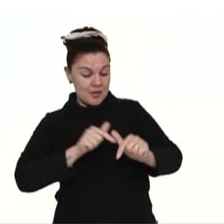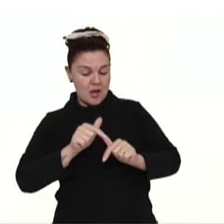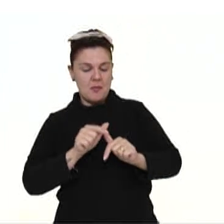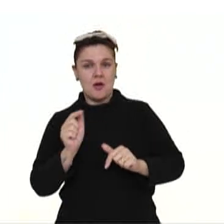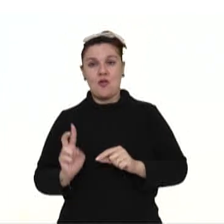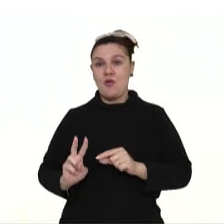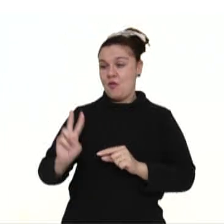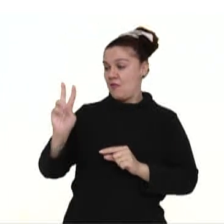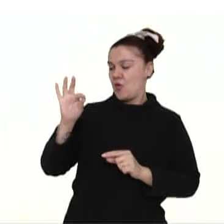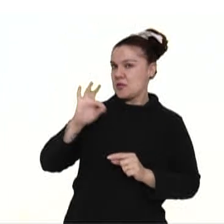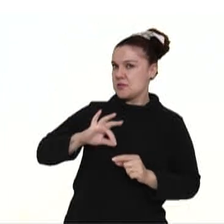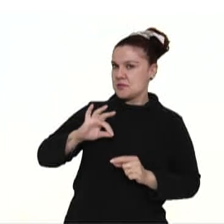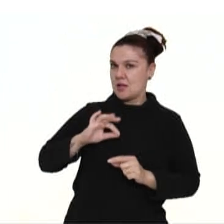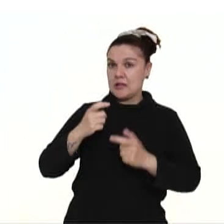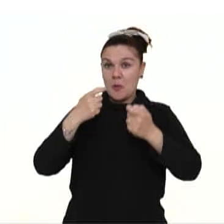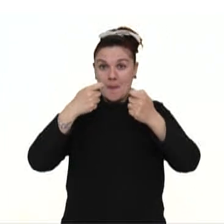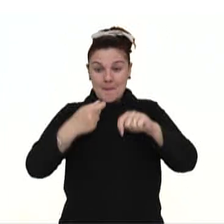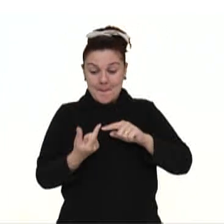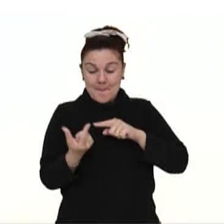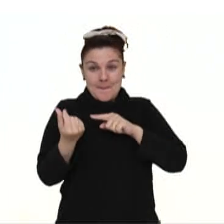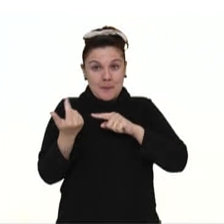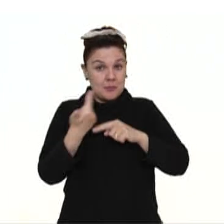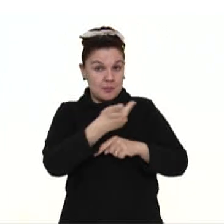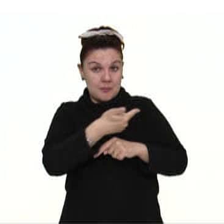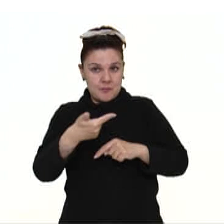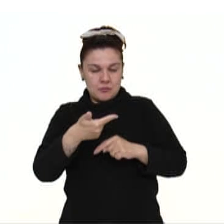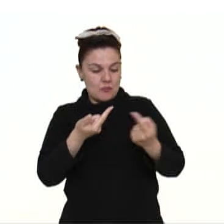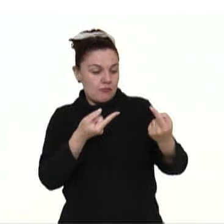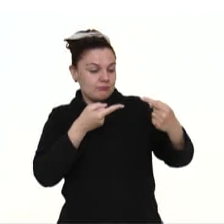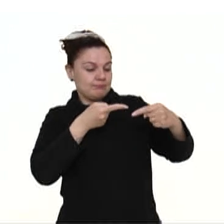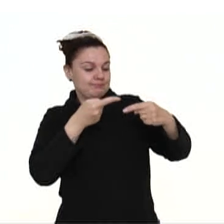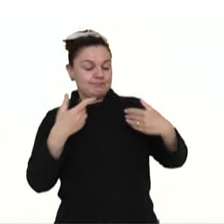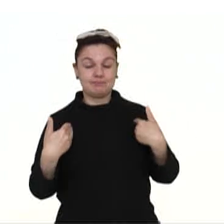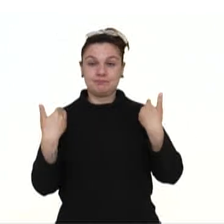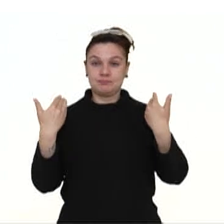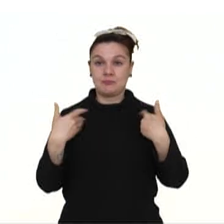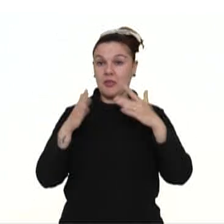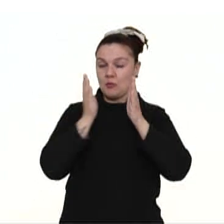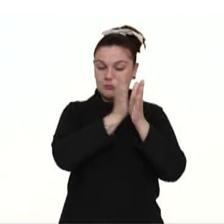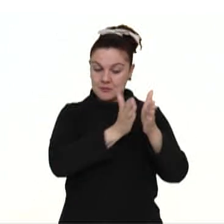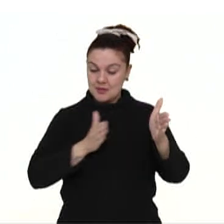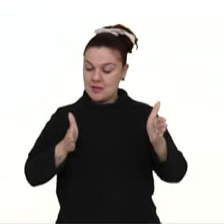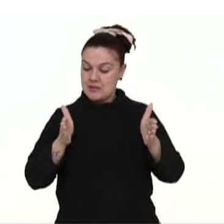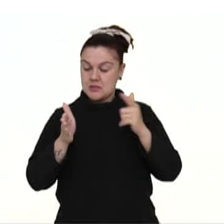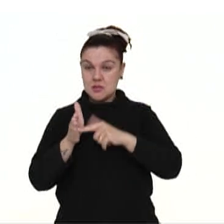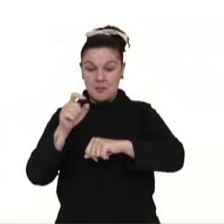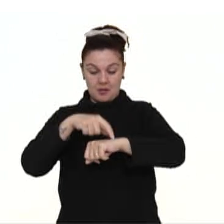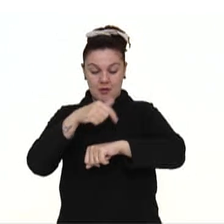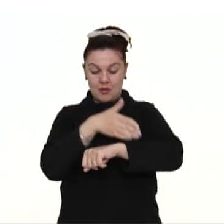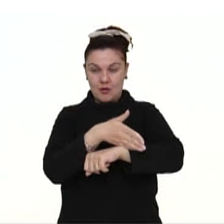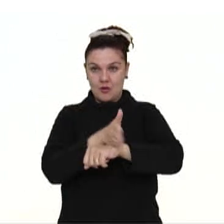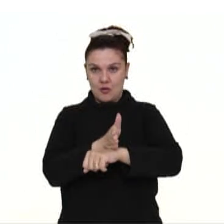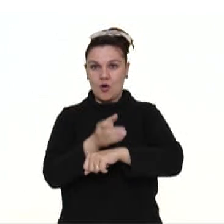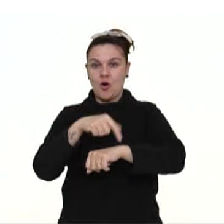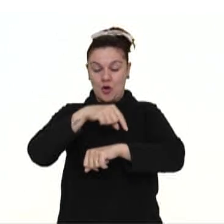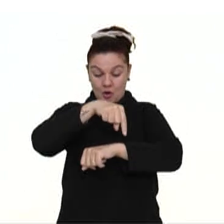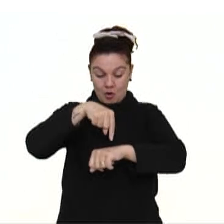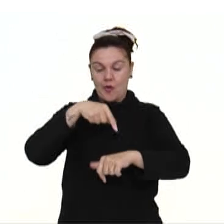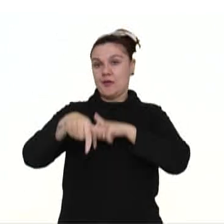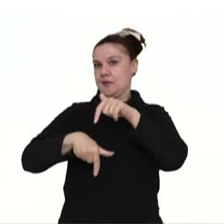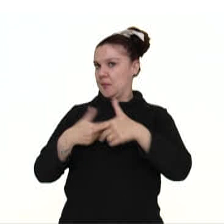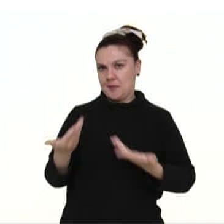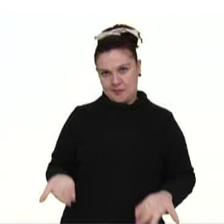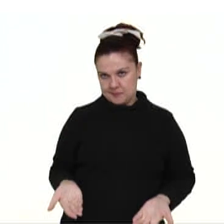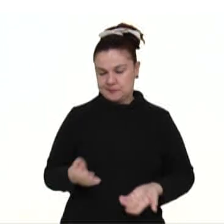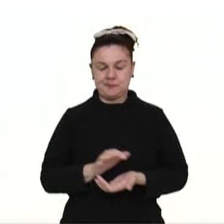valor em si, não é algo que tem preço. Não se opõe ao lazer, não está separado cronologicamente, hora de trabalhar.